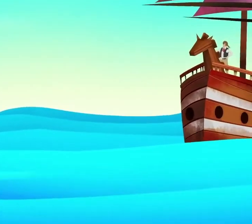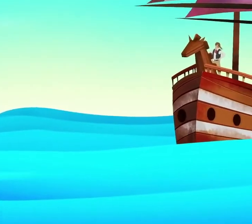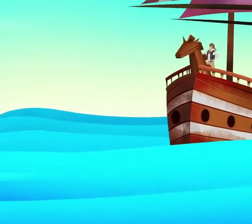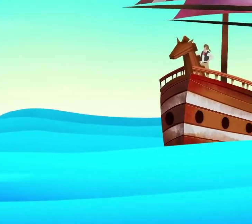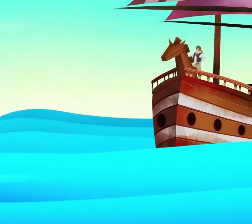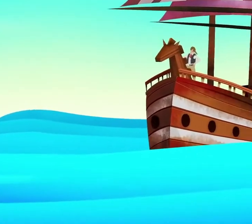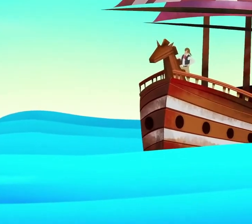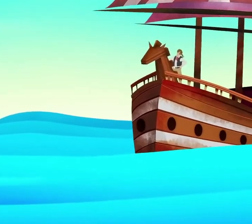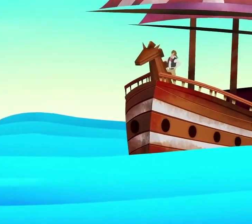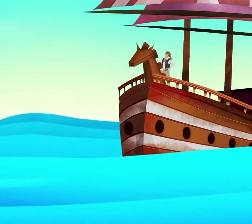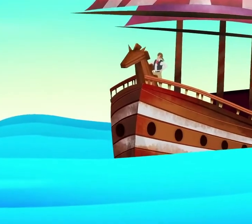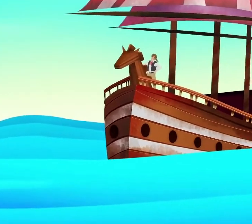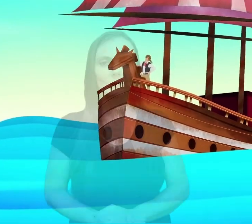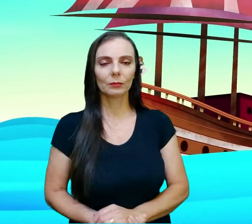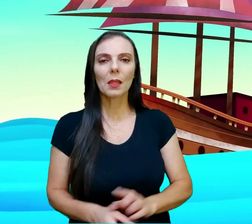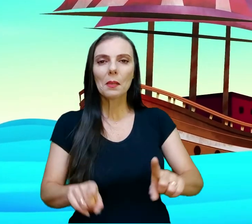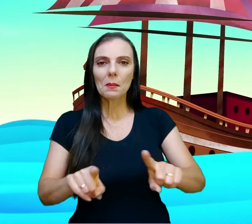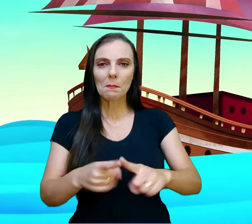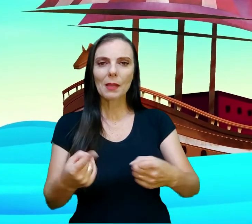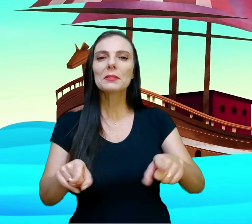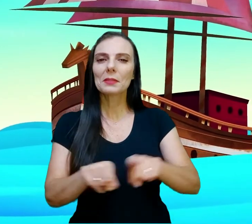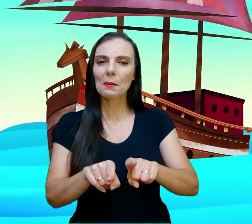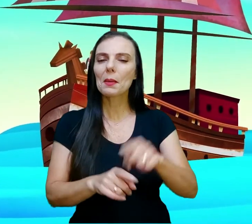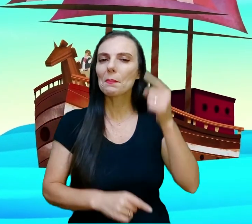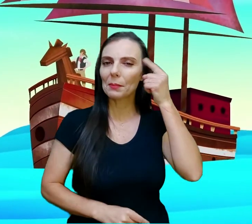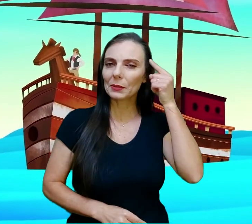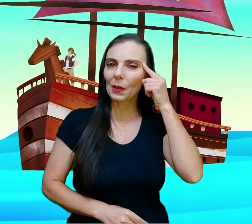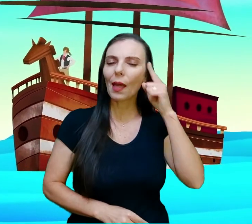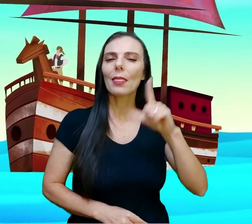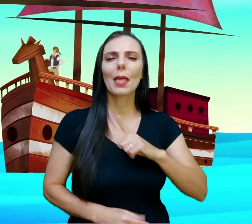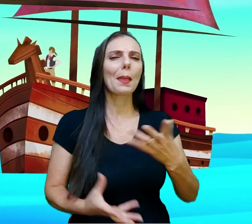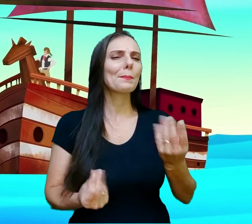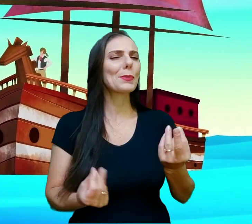família dele. Mas ele também achava que